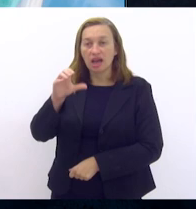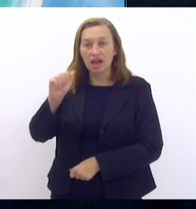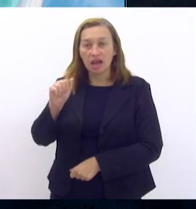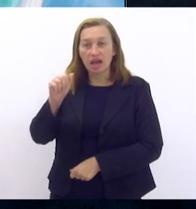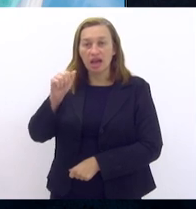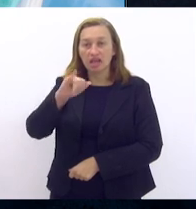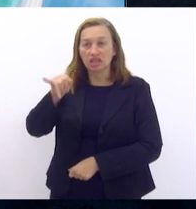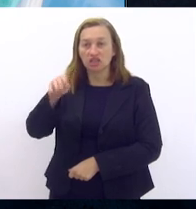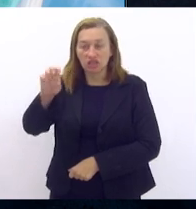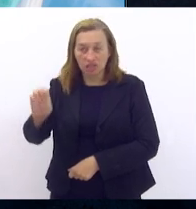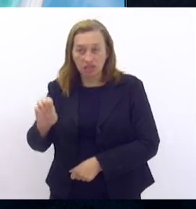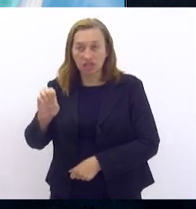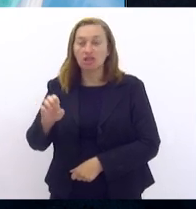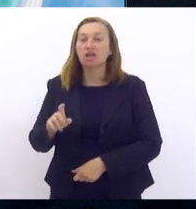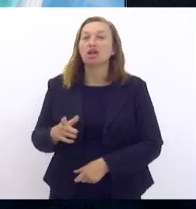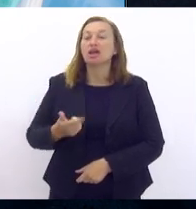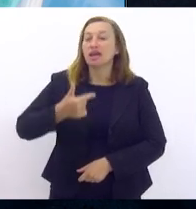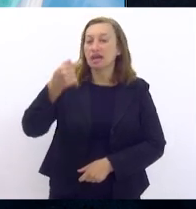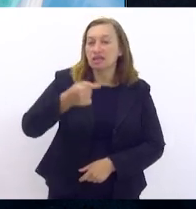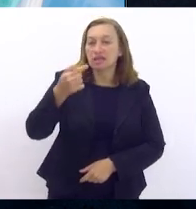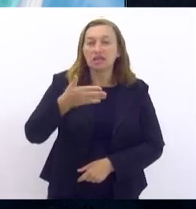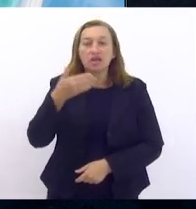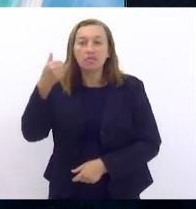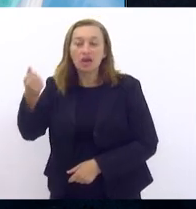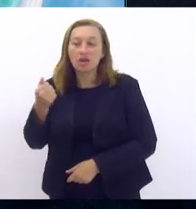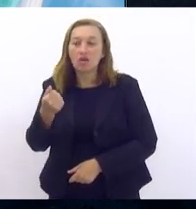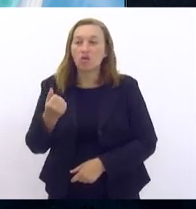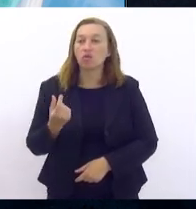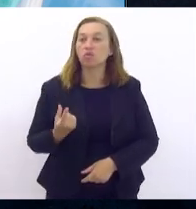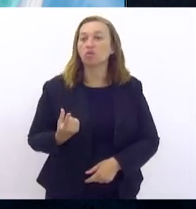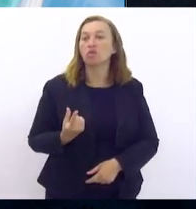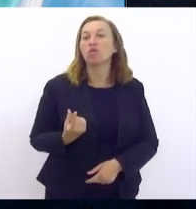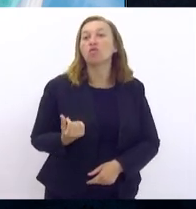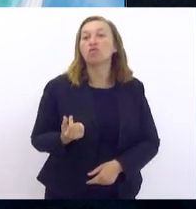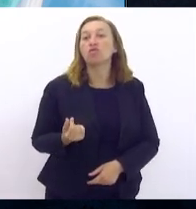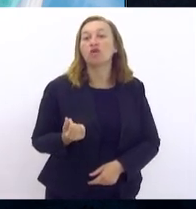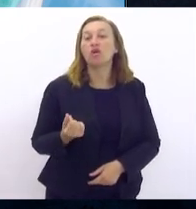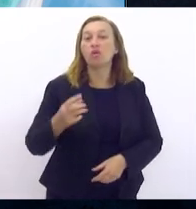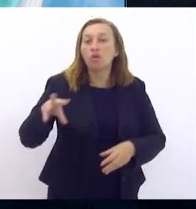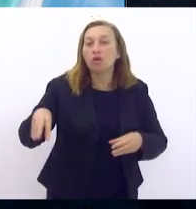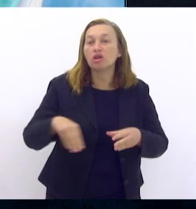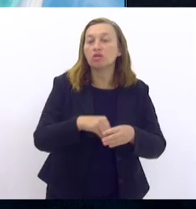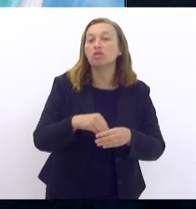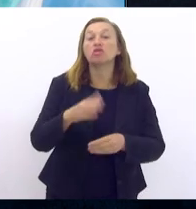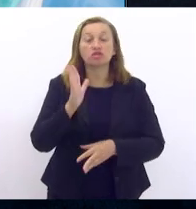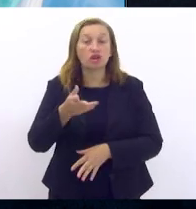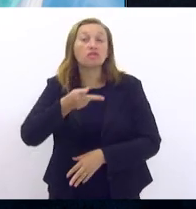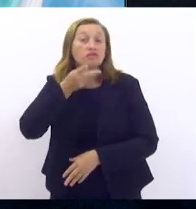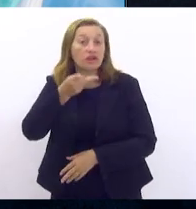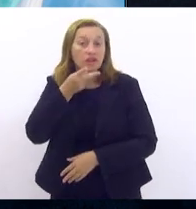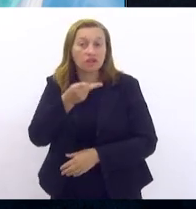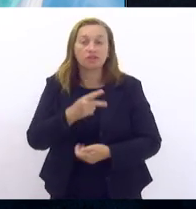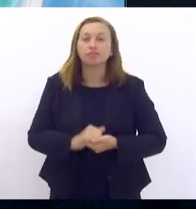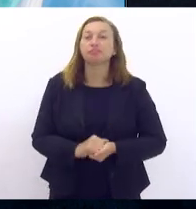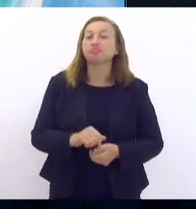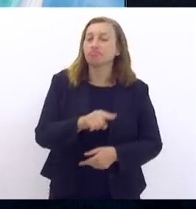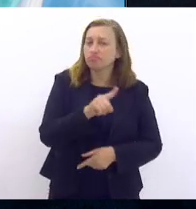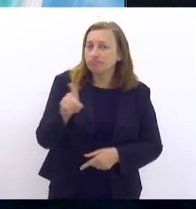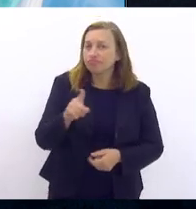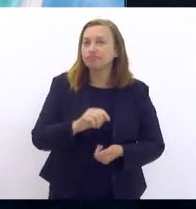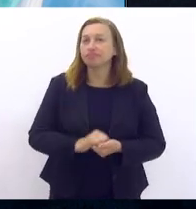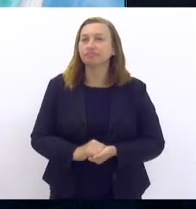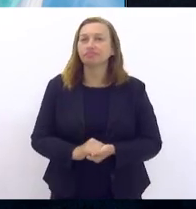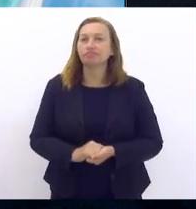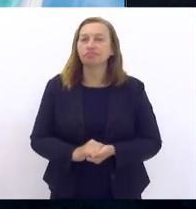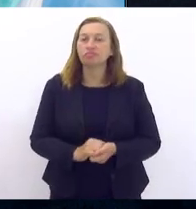e é a Sétima melhor em termos de valor adicionado o valor adicionado é aquele que eu comentei que você